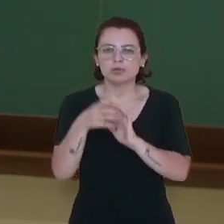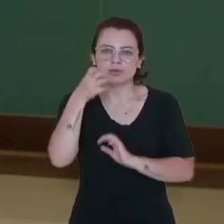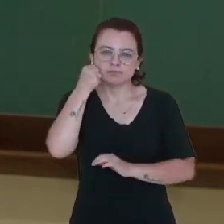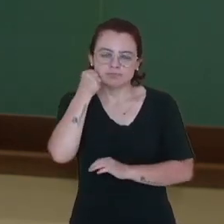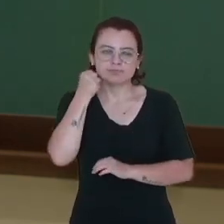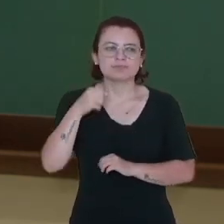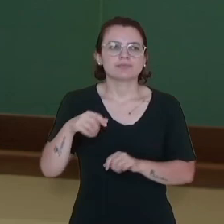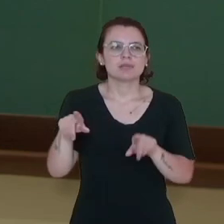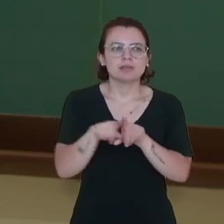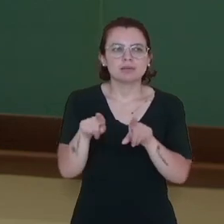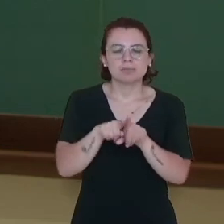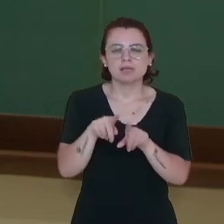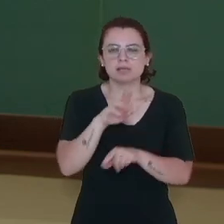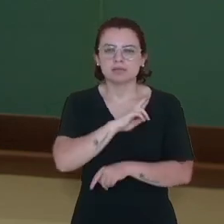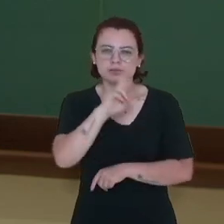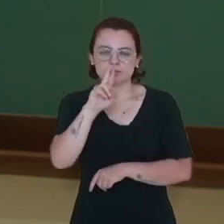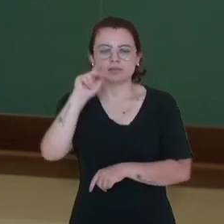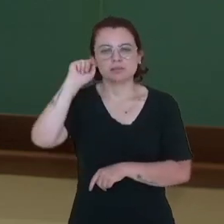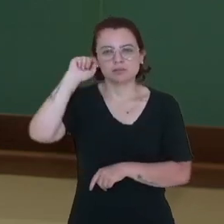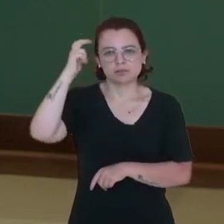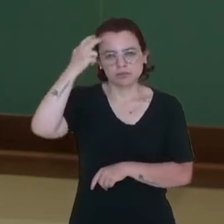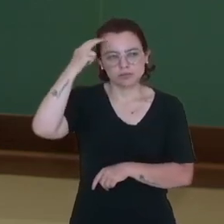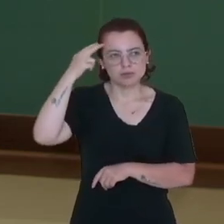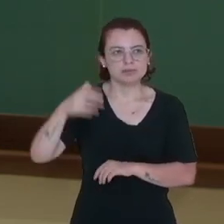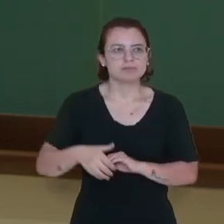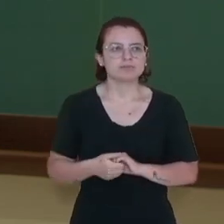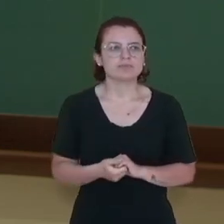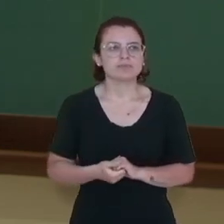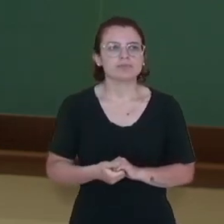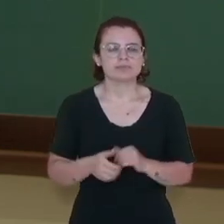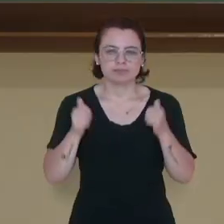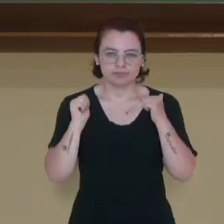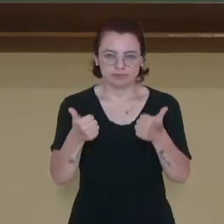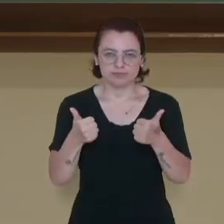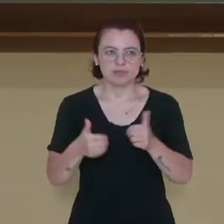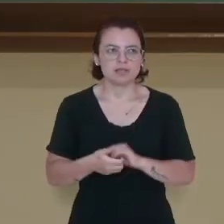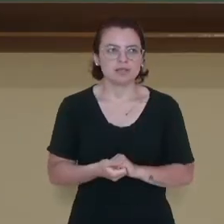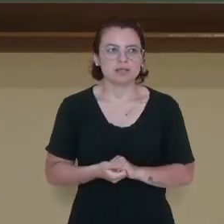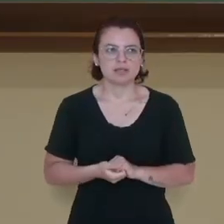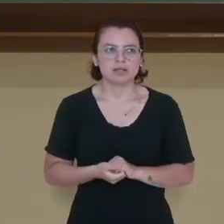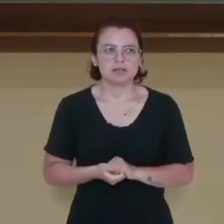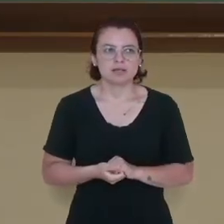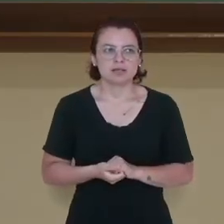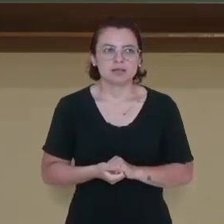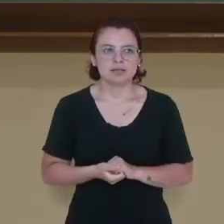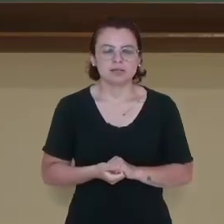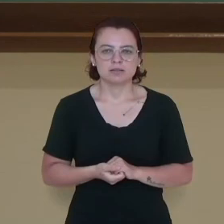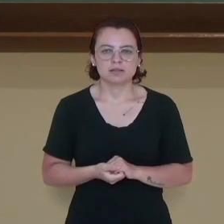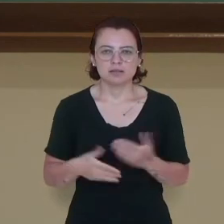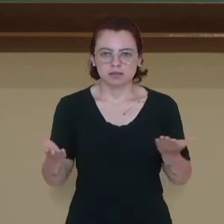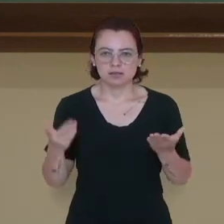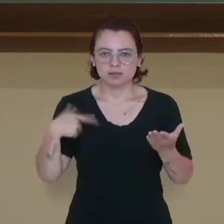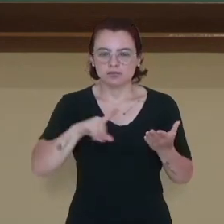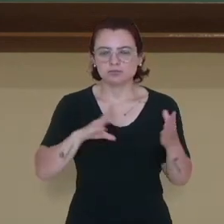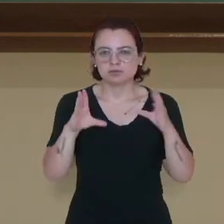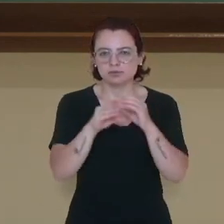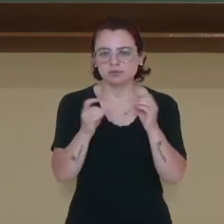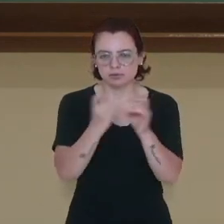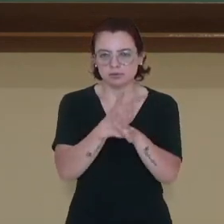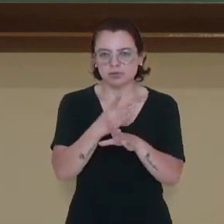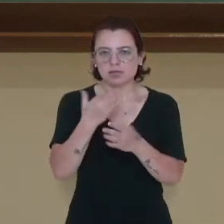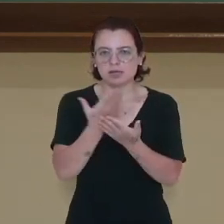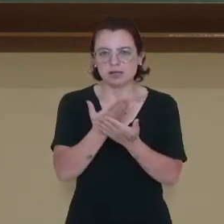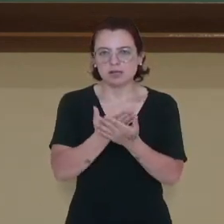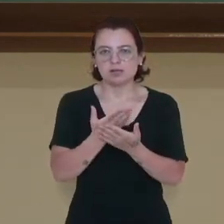caso ali de alguns países africanos também, ok? Muito bem? Então, para a gente concluir então esta aula, sabemos então que